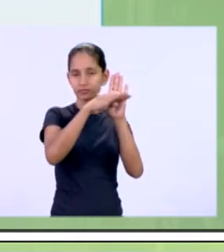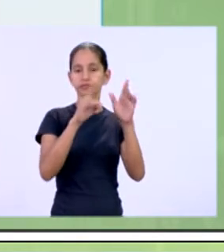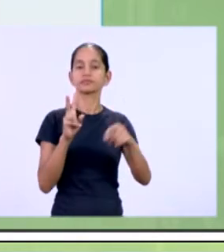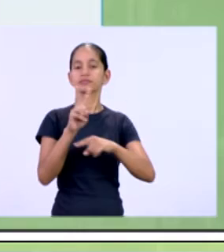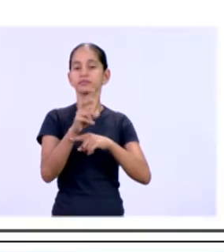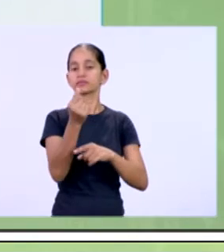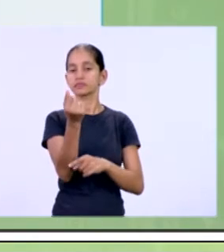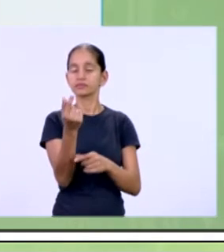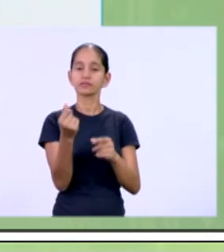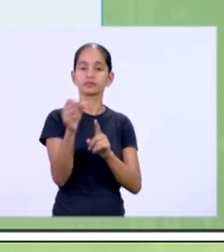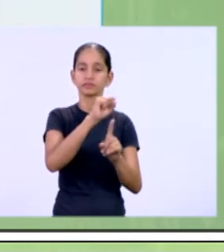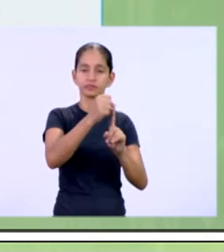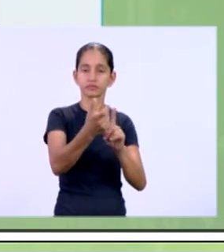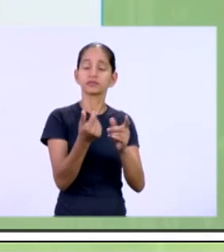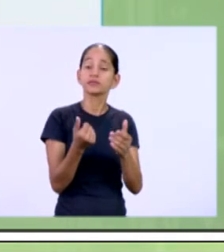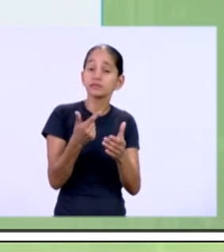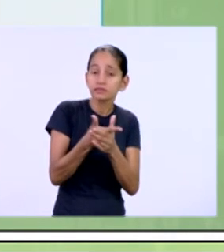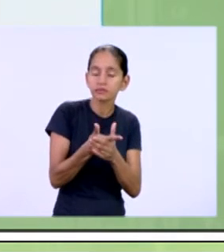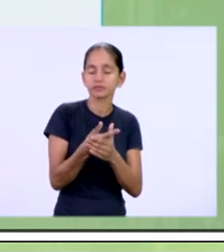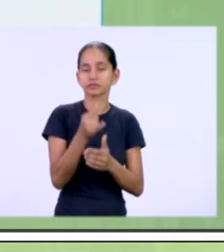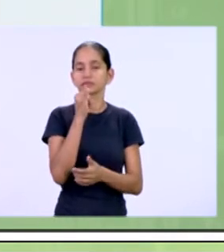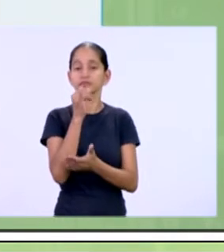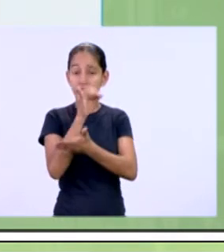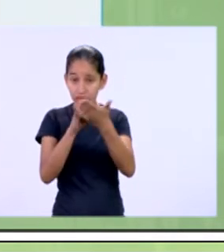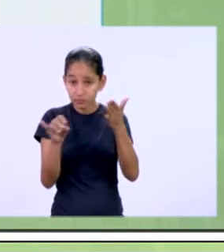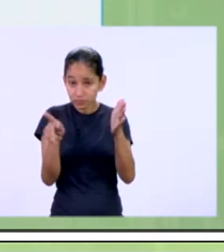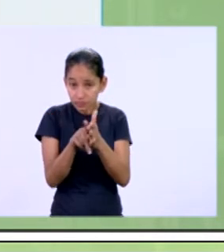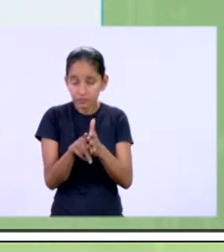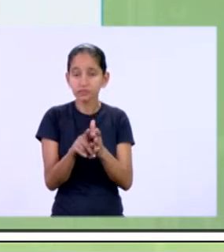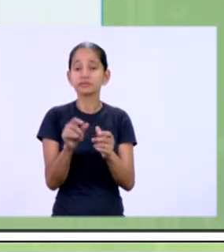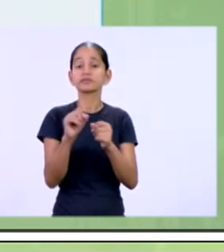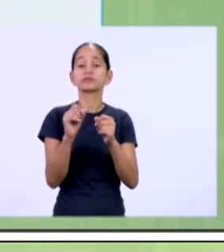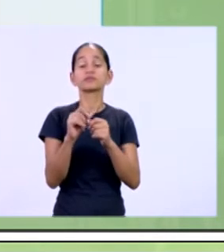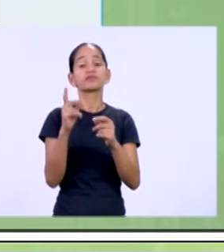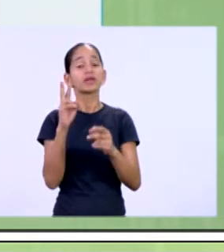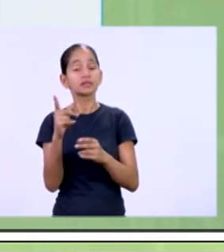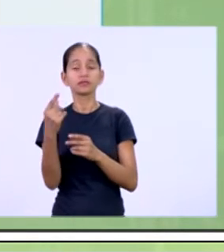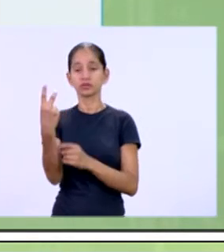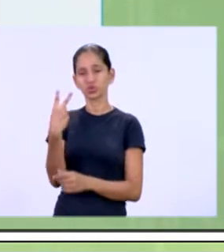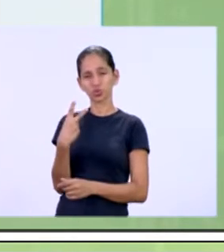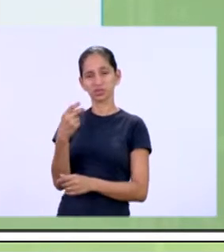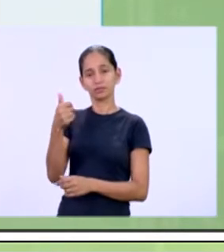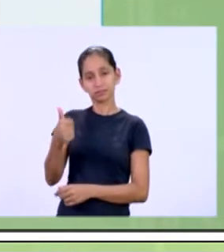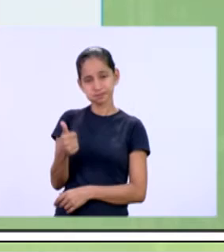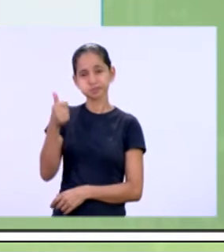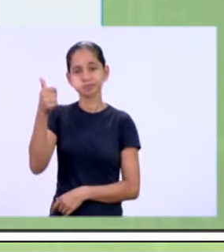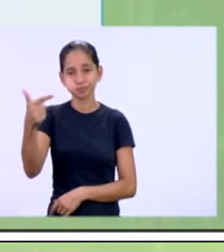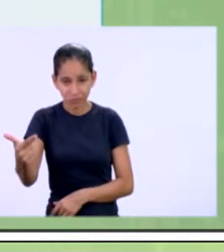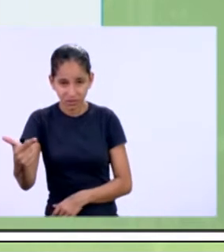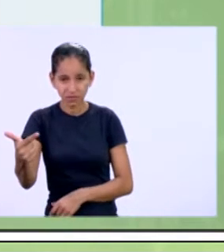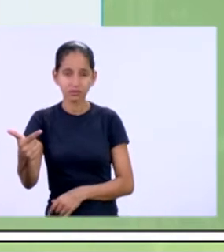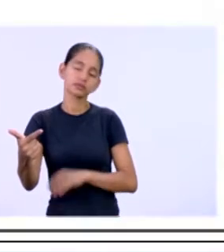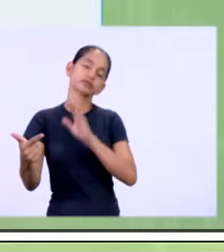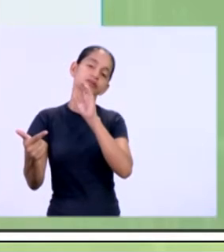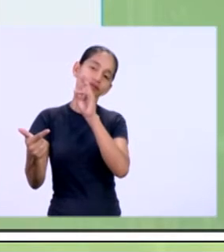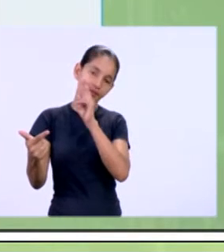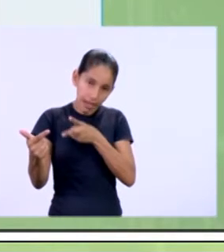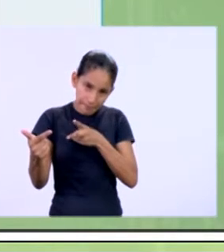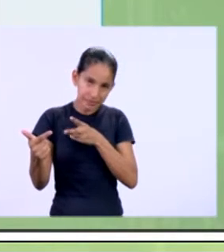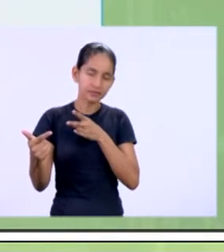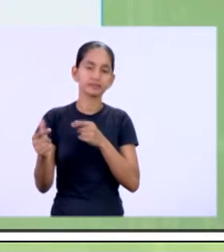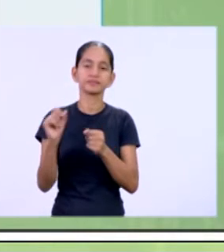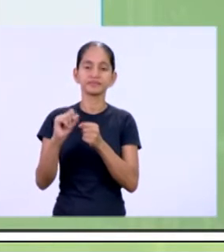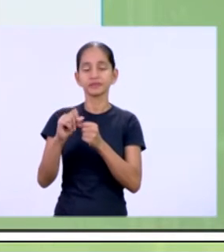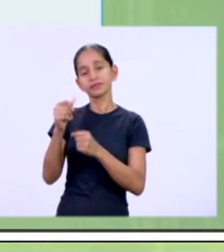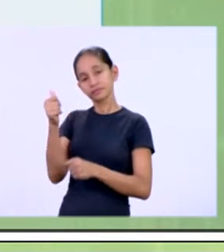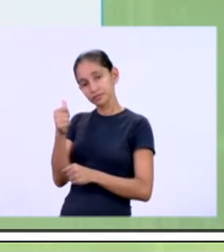soma os últimos 3 faturamentos, pego os últimos 3 faturamentos vezes 2%, chego na minha base de cálculo. Pego a minha